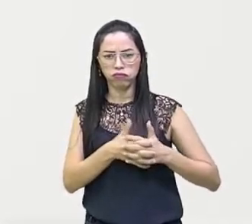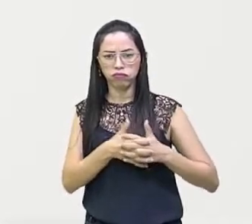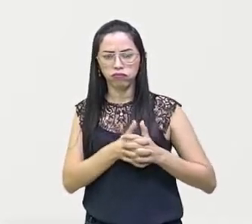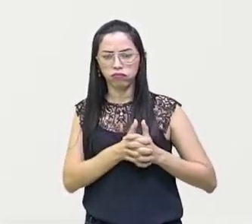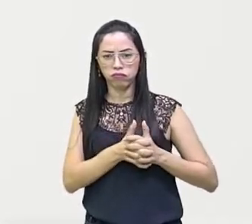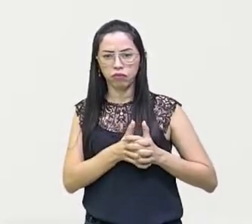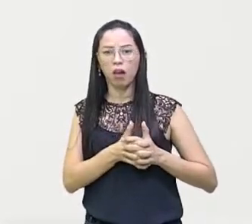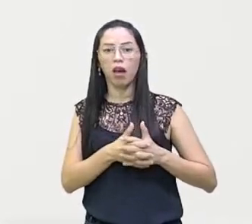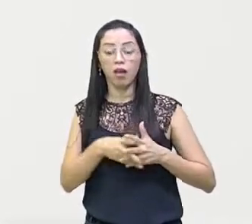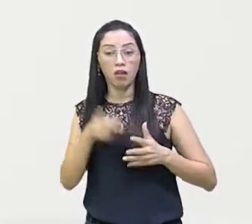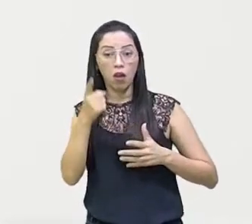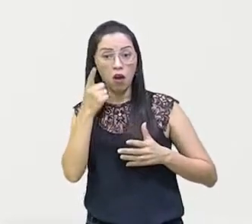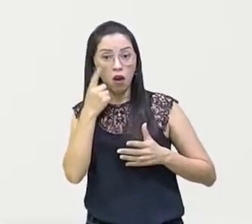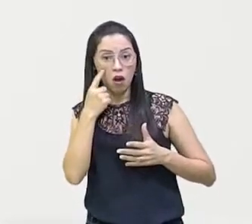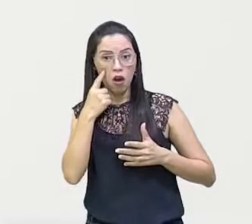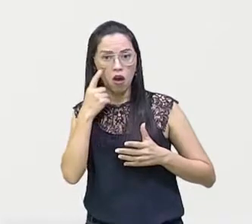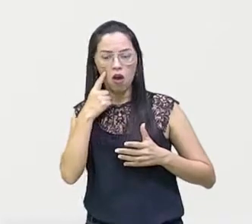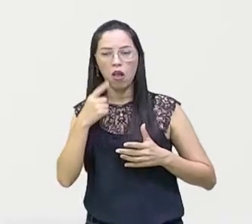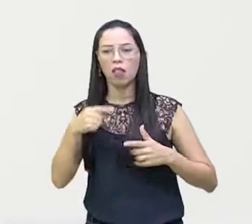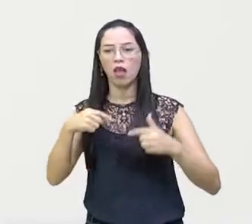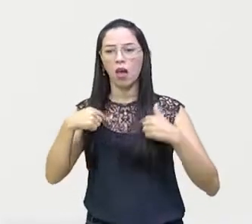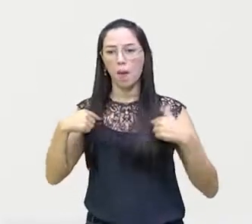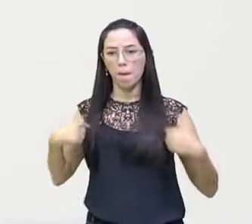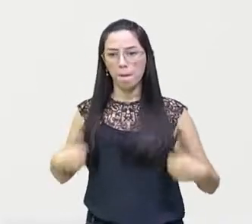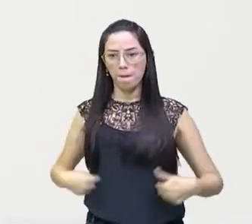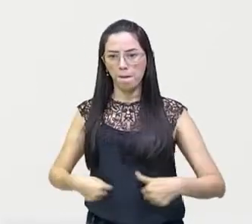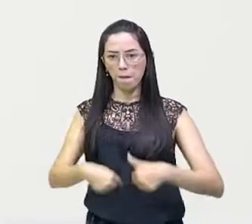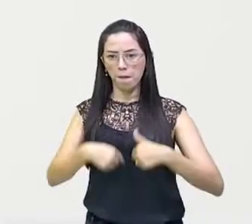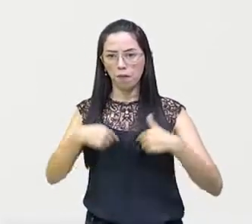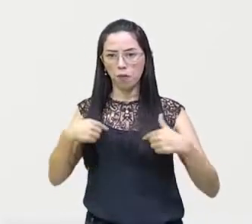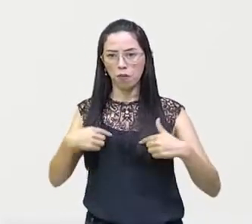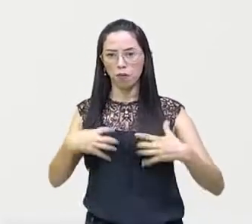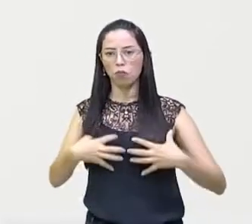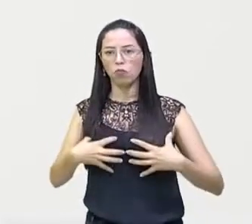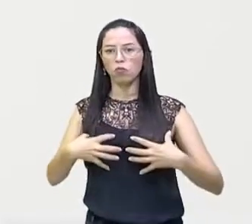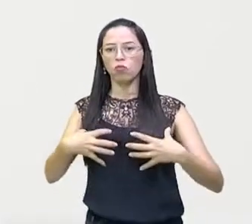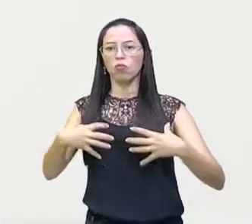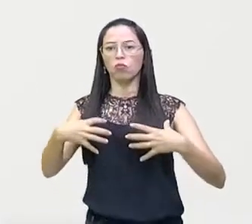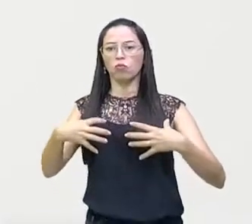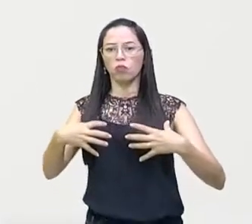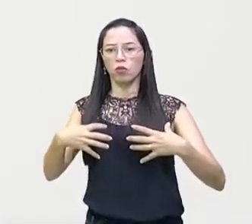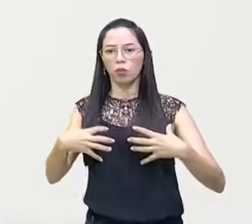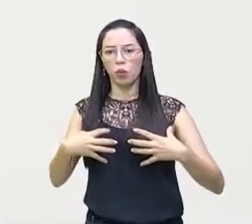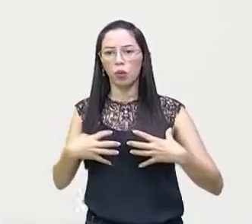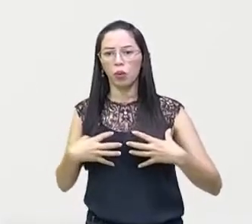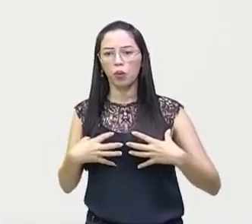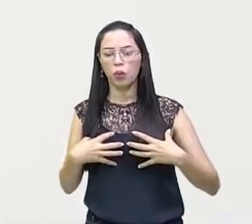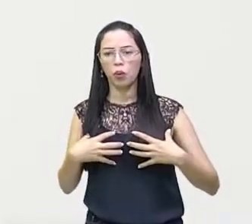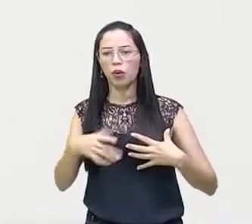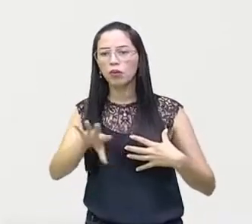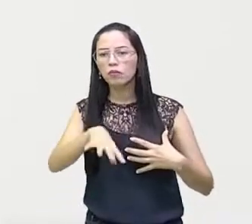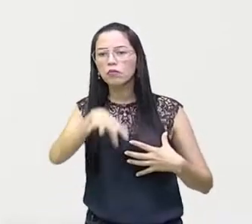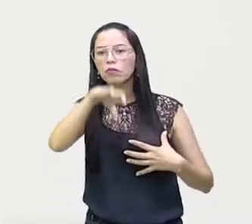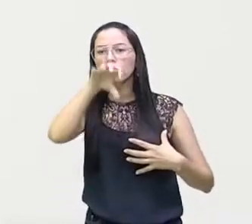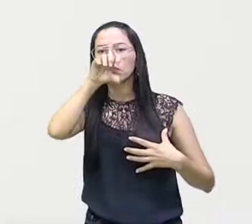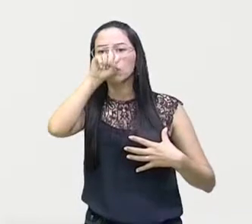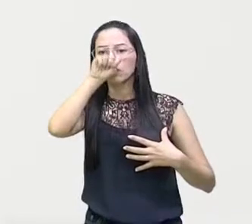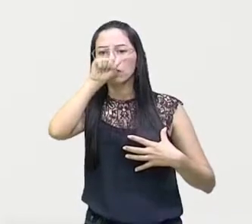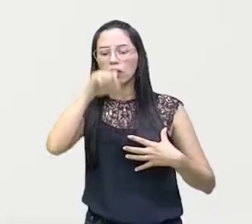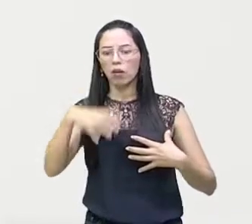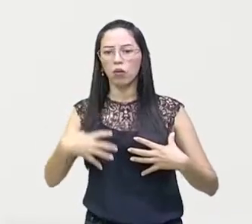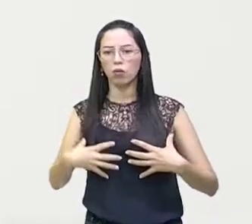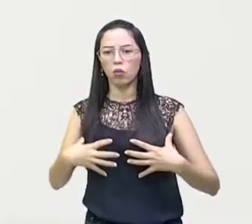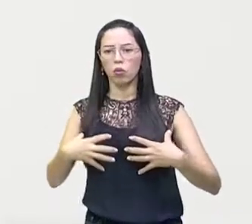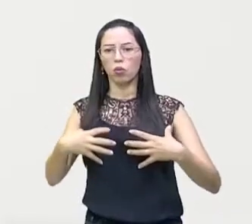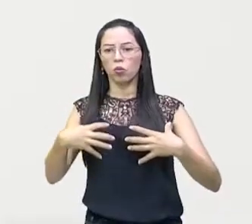envia as células que são oxigenadas, né, que recebem o oxigênio, e as artérias, essa vermelhinha aqui,